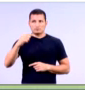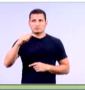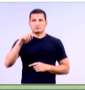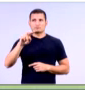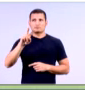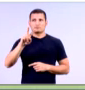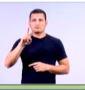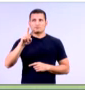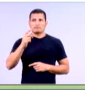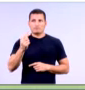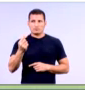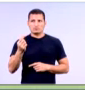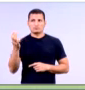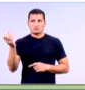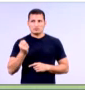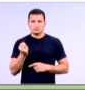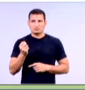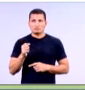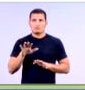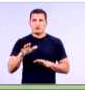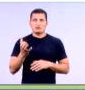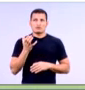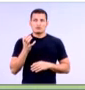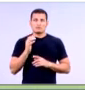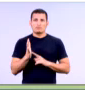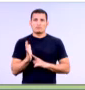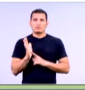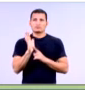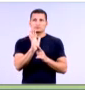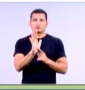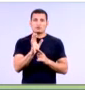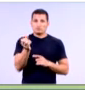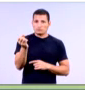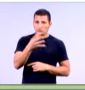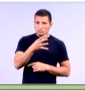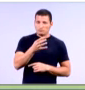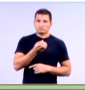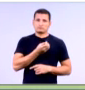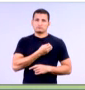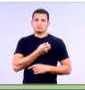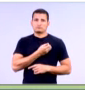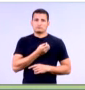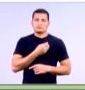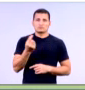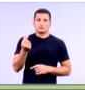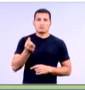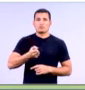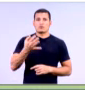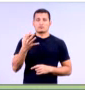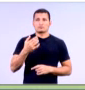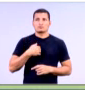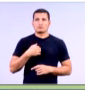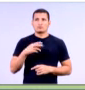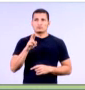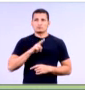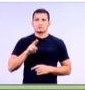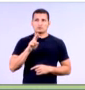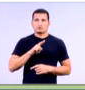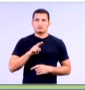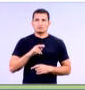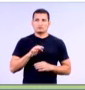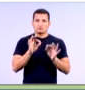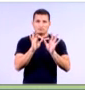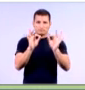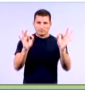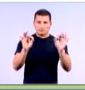ação sacar mostrasse para quem chamou o sacar o novo saldo. Então eu vou usar um comando chamado return.